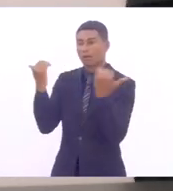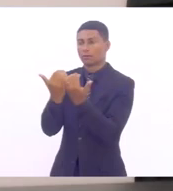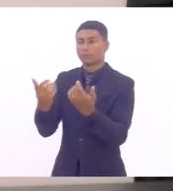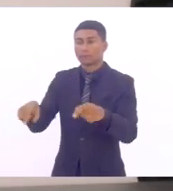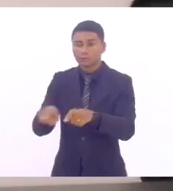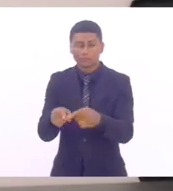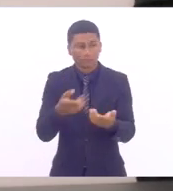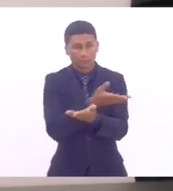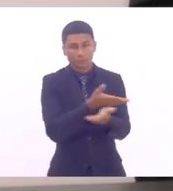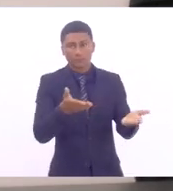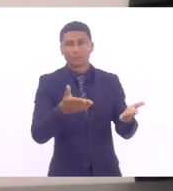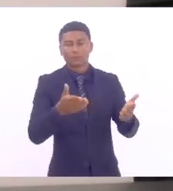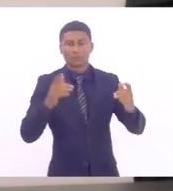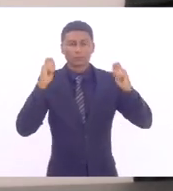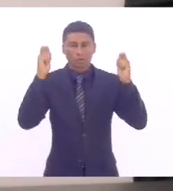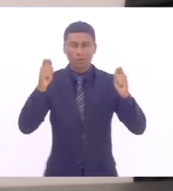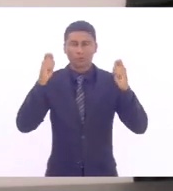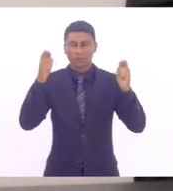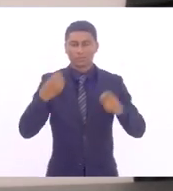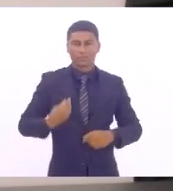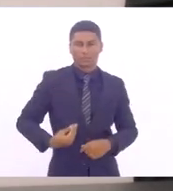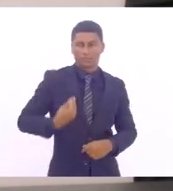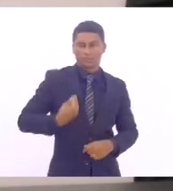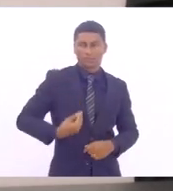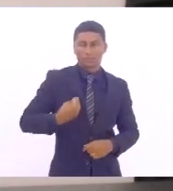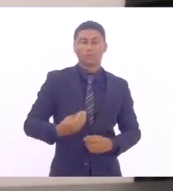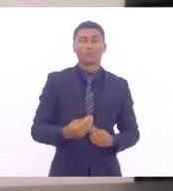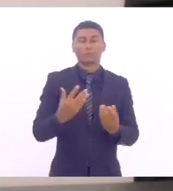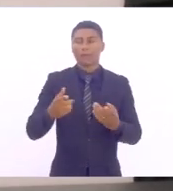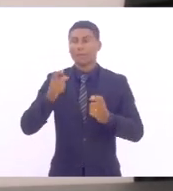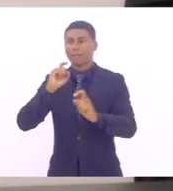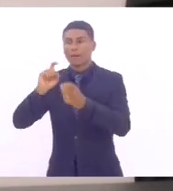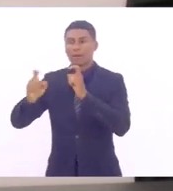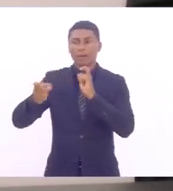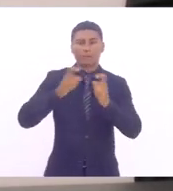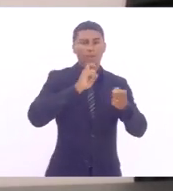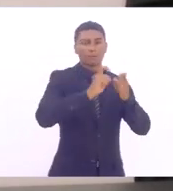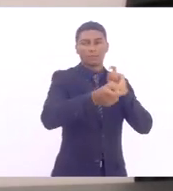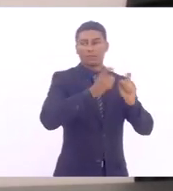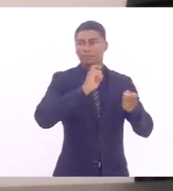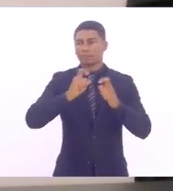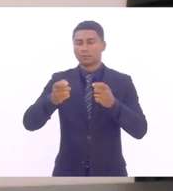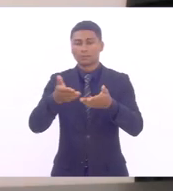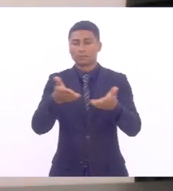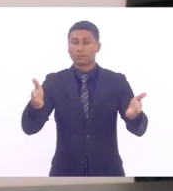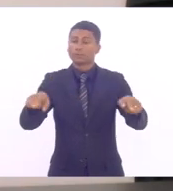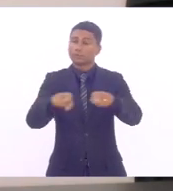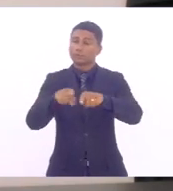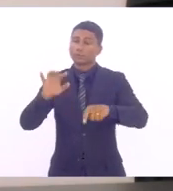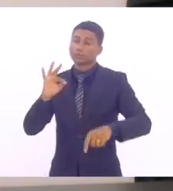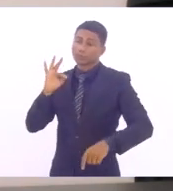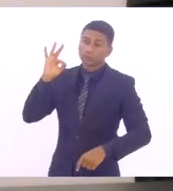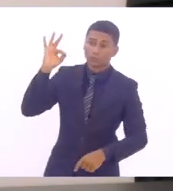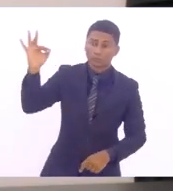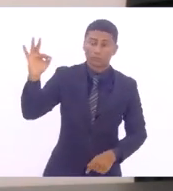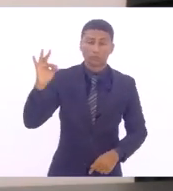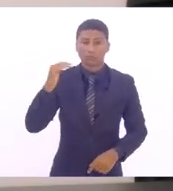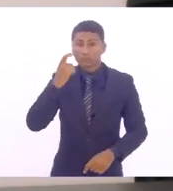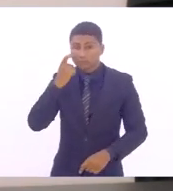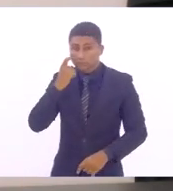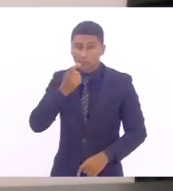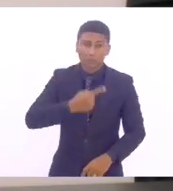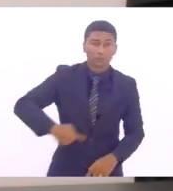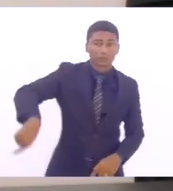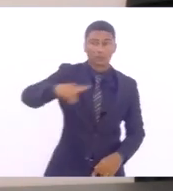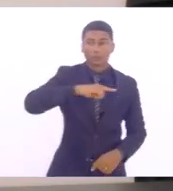estão presentes para abrir esse diálogo com os senhores, com as senhoras, e futuramente, um futuro próximo, espero, nós estejamos de